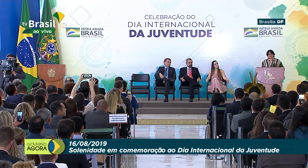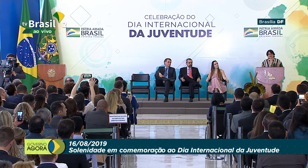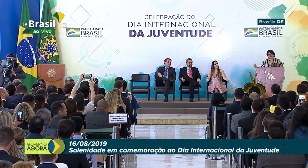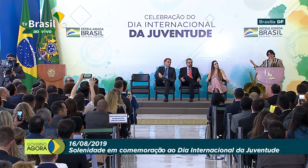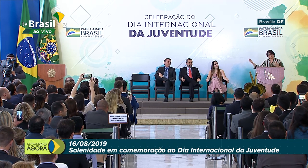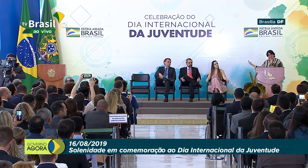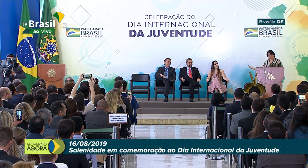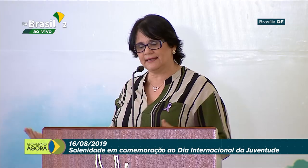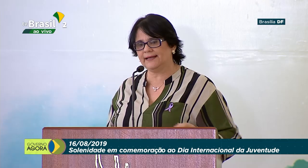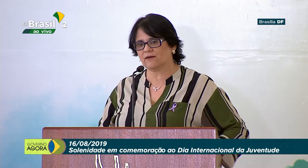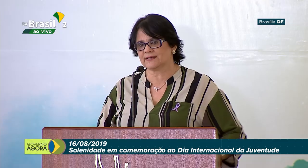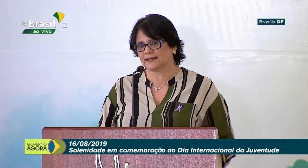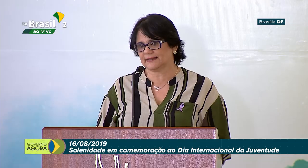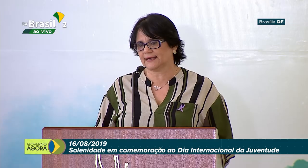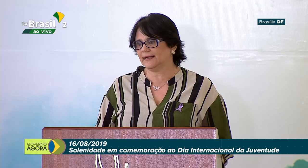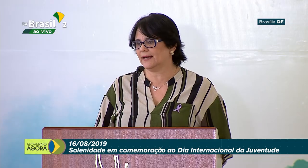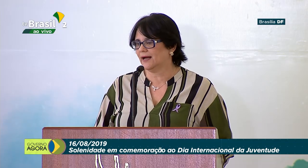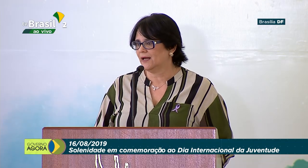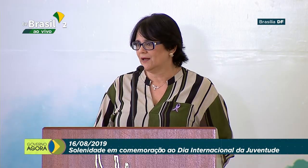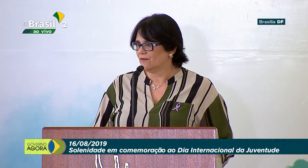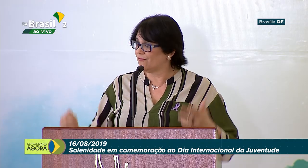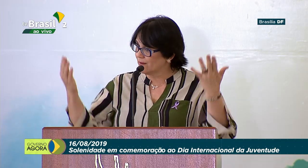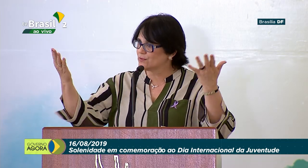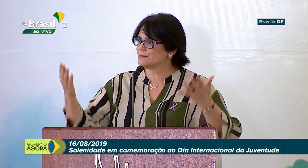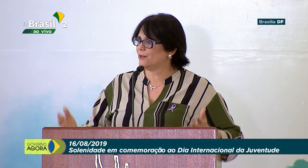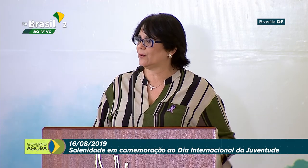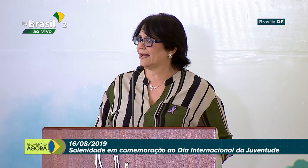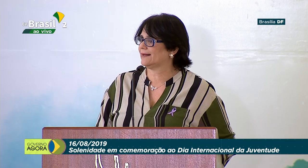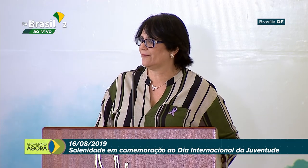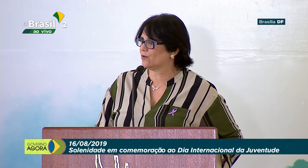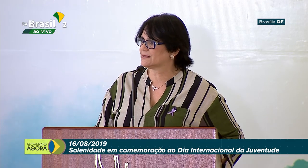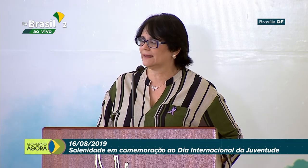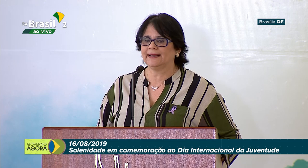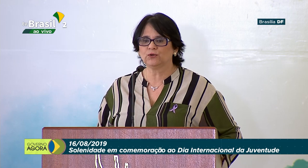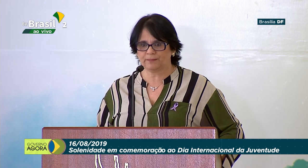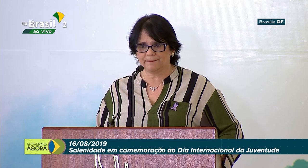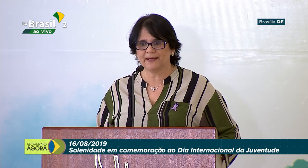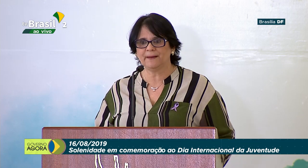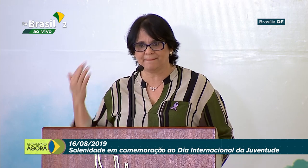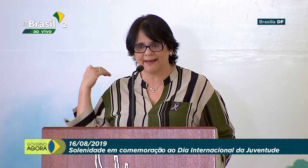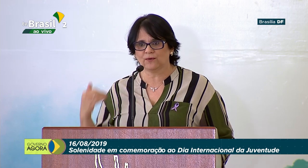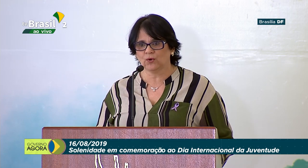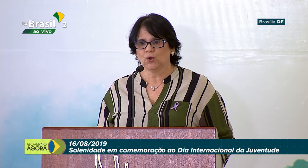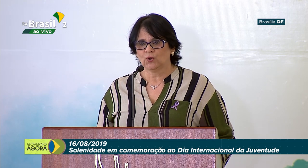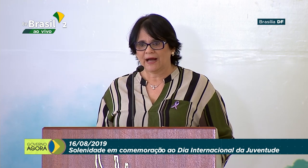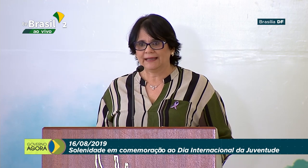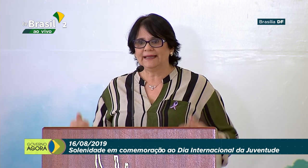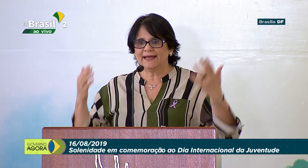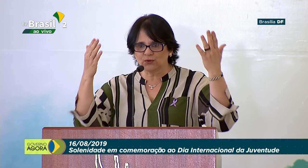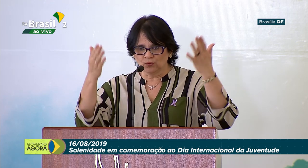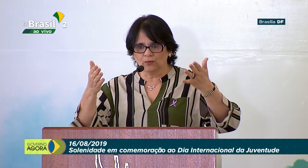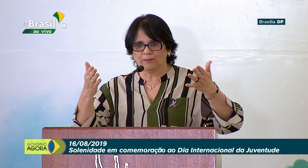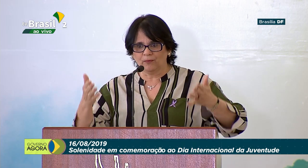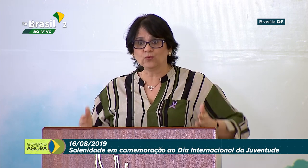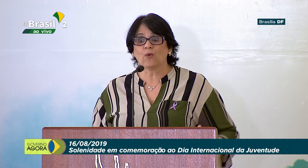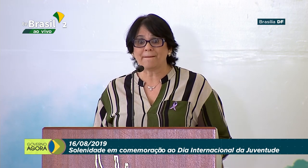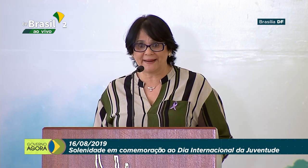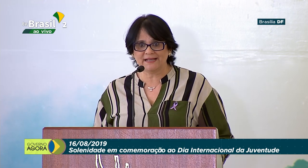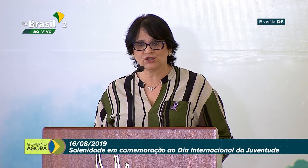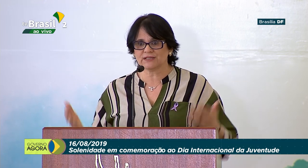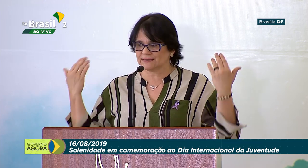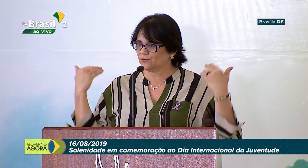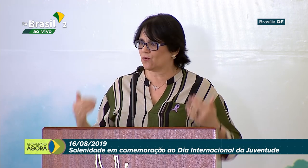aos deputados que, em parceria com a secretaria, vamos melhorar a nossa lei do primeiro emprego, a lei